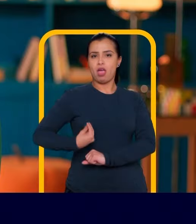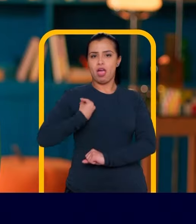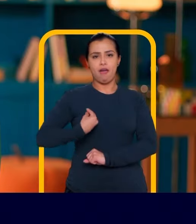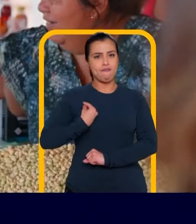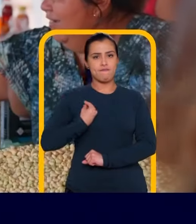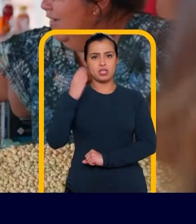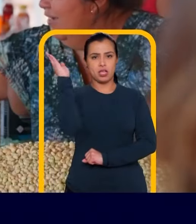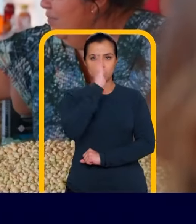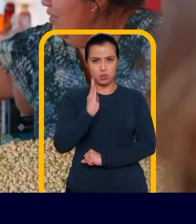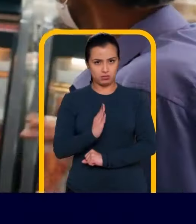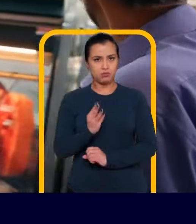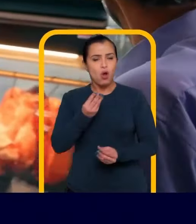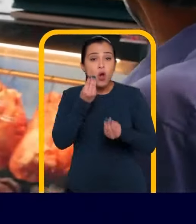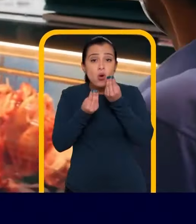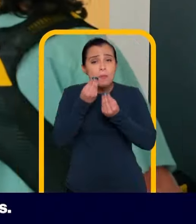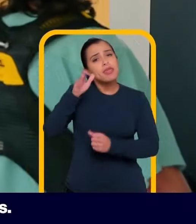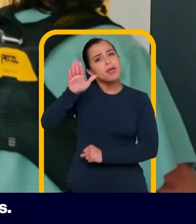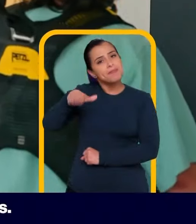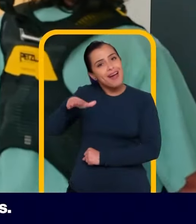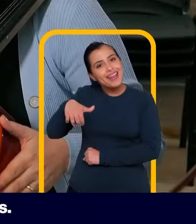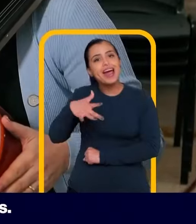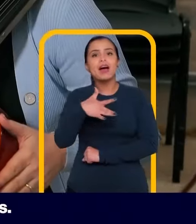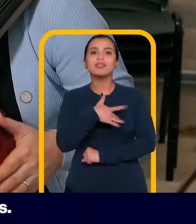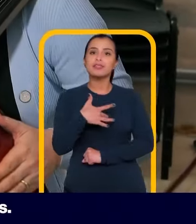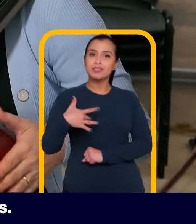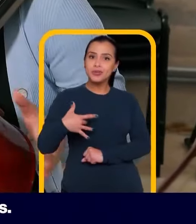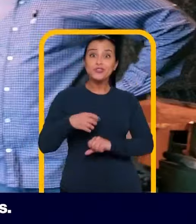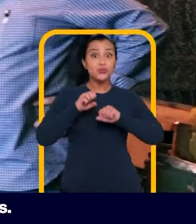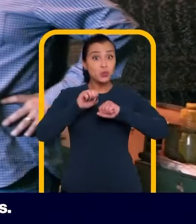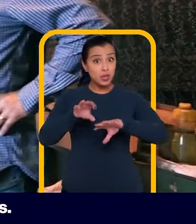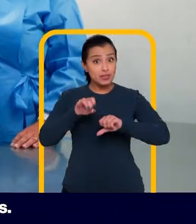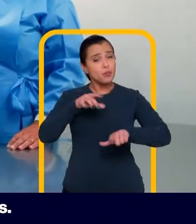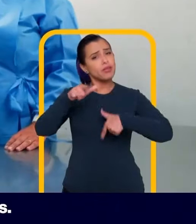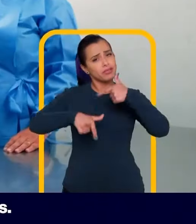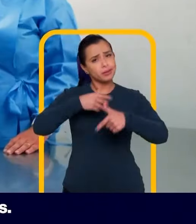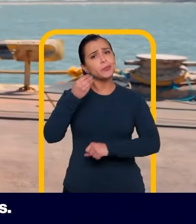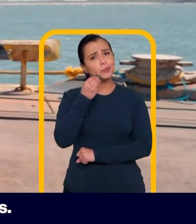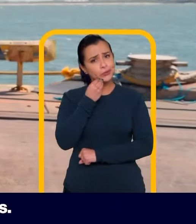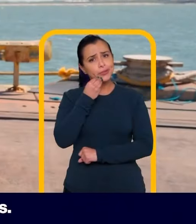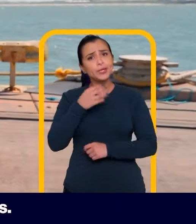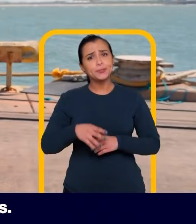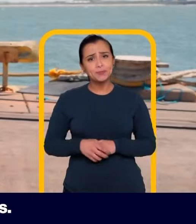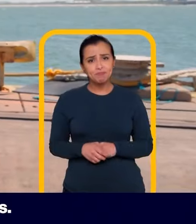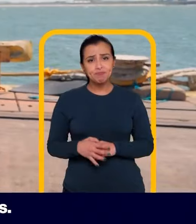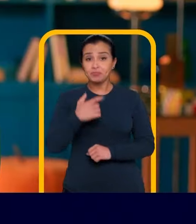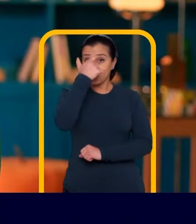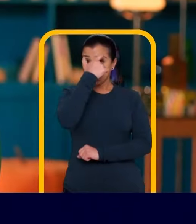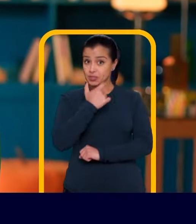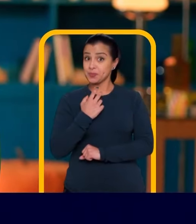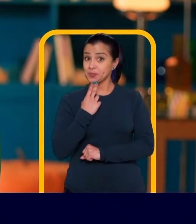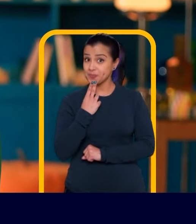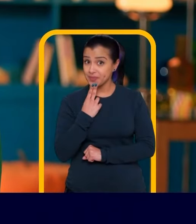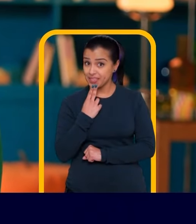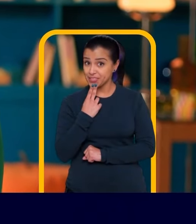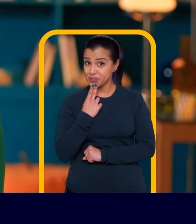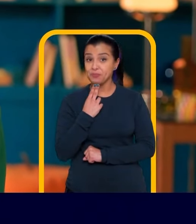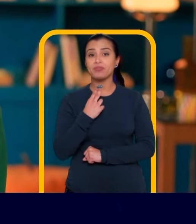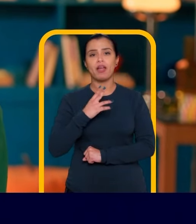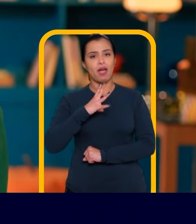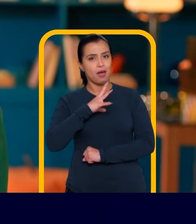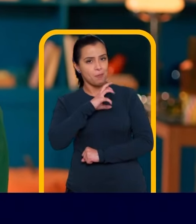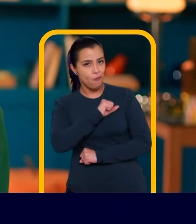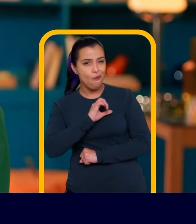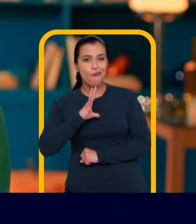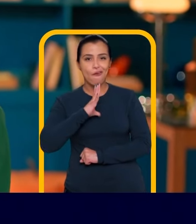vida dos brasileiros Comida mais barata Saúde, educação Emprego E oportunidades Eu sou Simone Tevitt